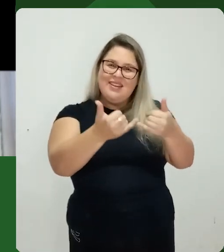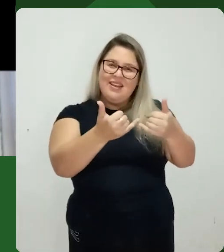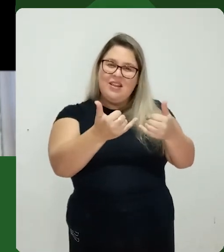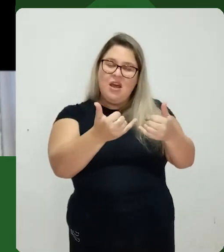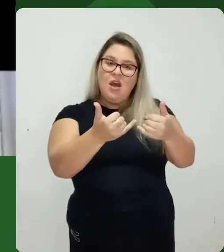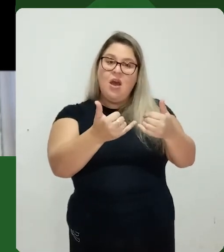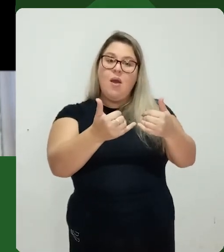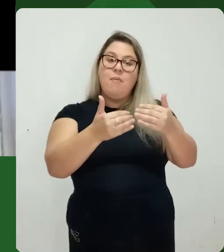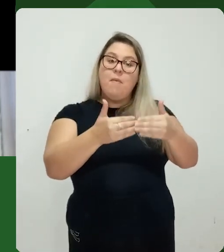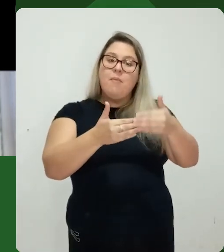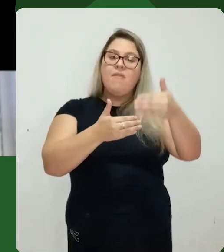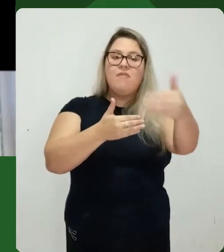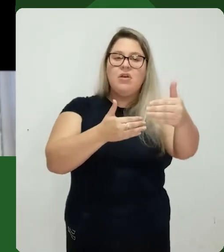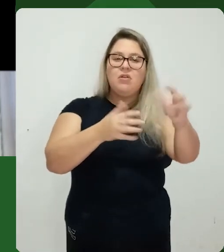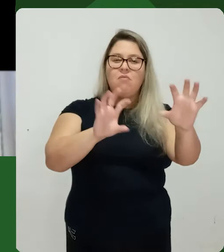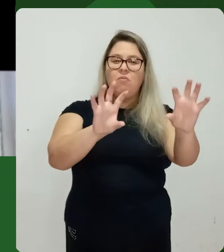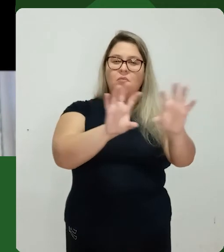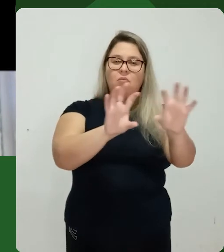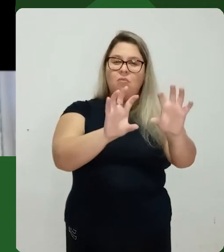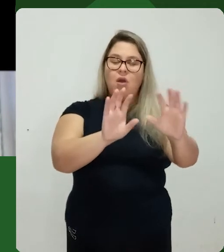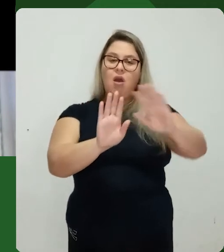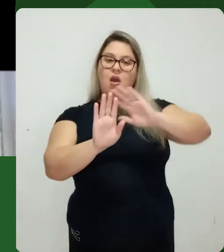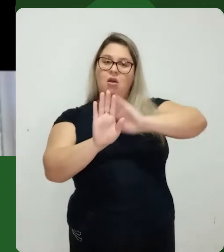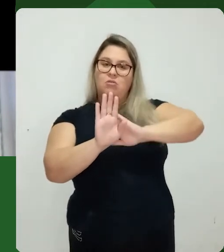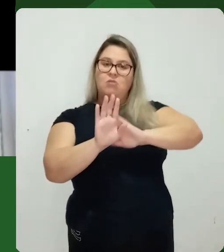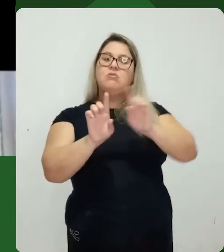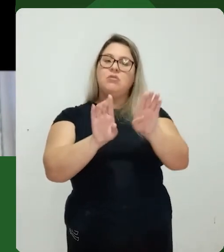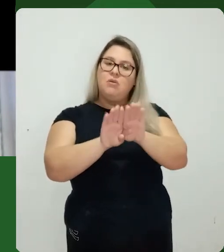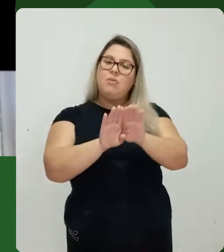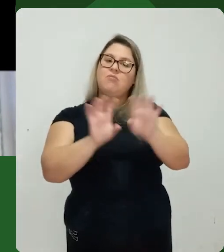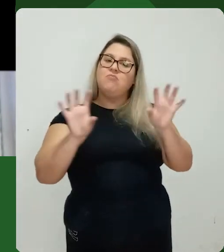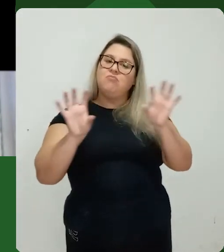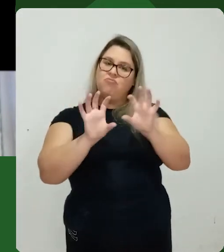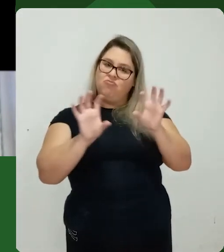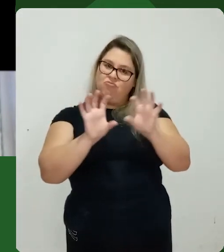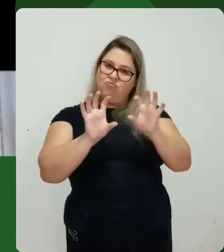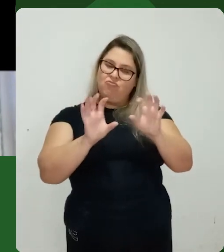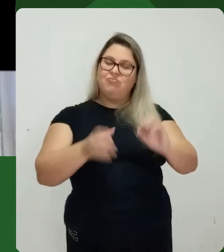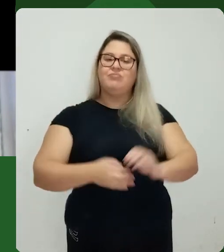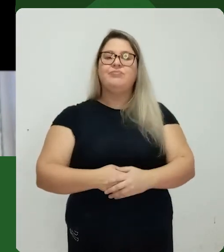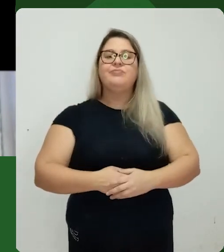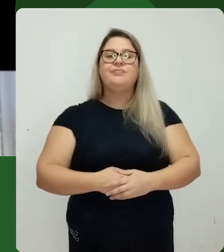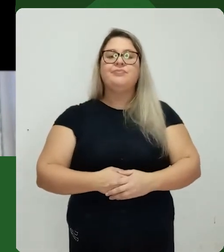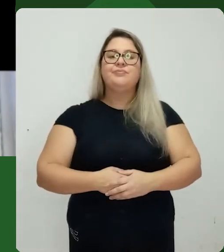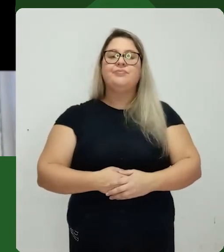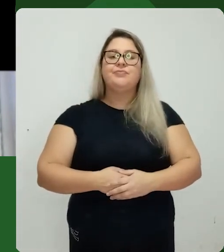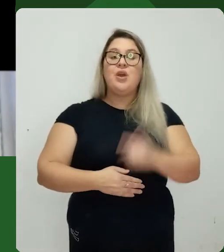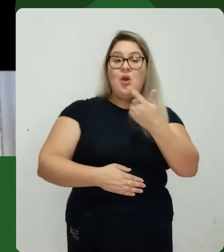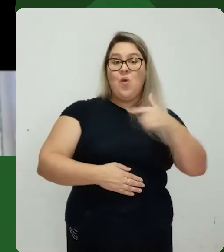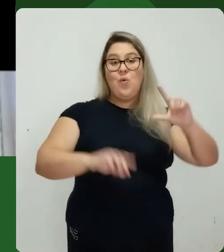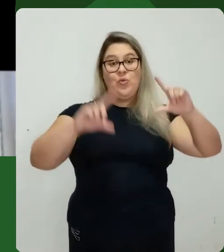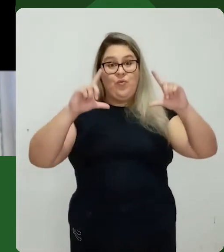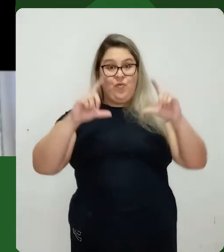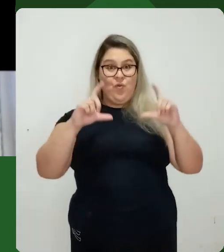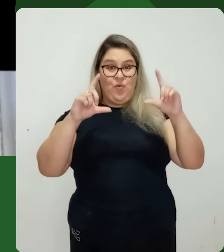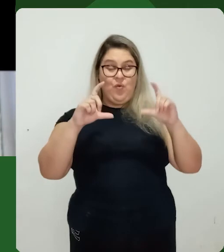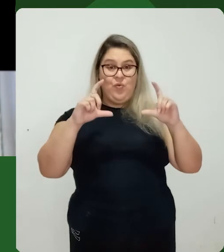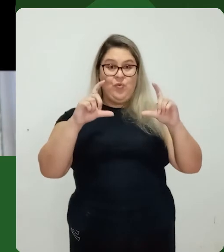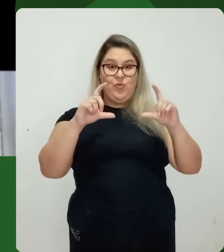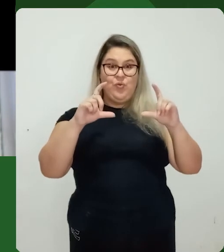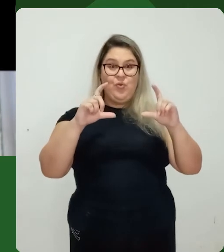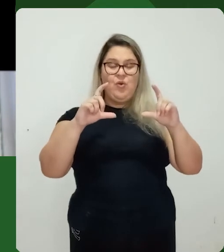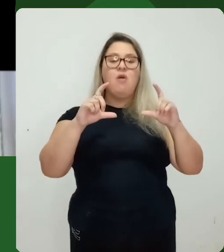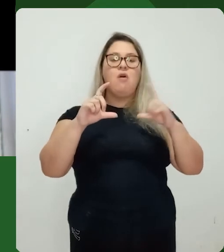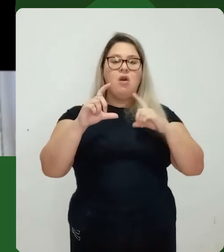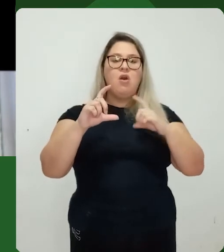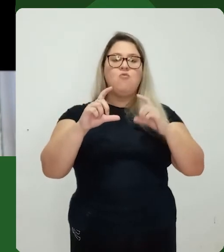nesse conjunto de bloquinhos e o que aparece mais à frente está desfocado, o que aparece mais para trás também está desfocado, cada